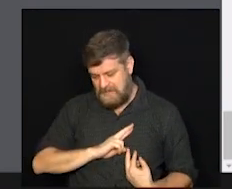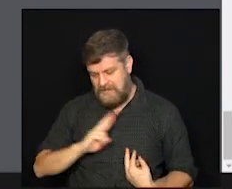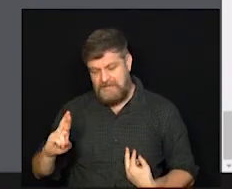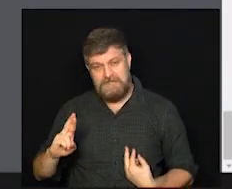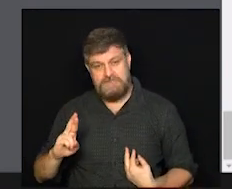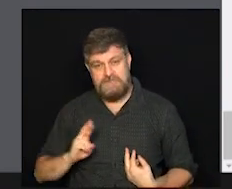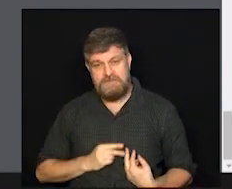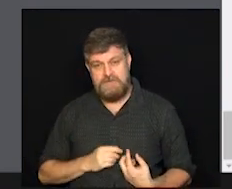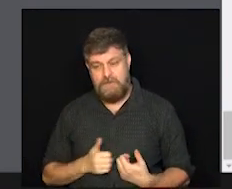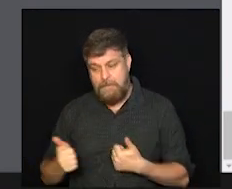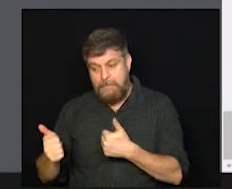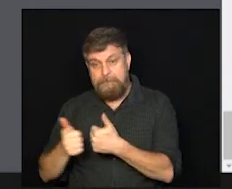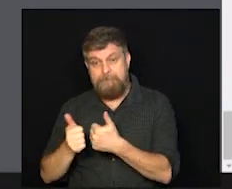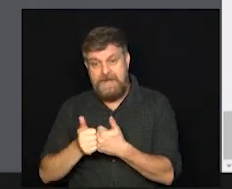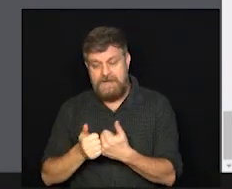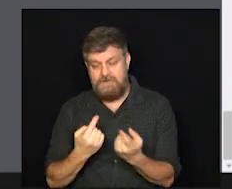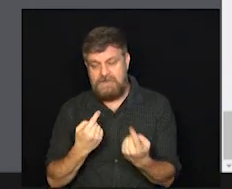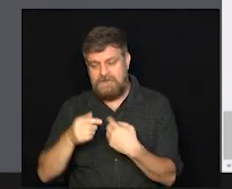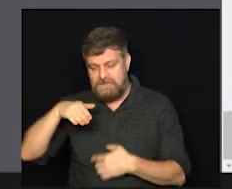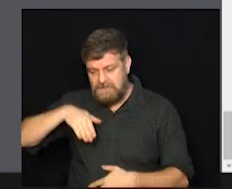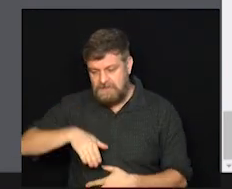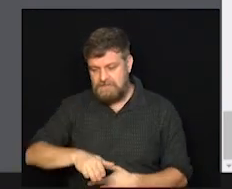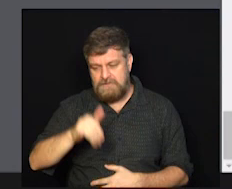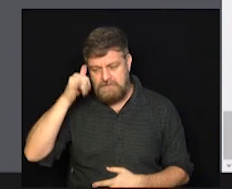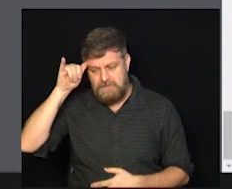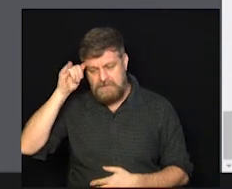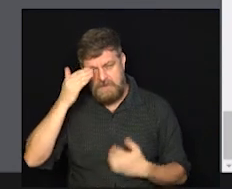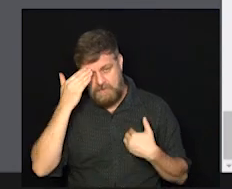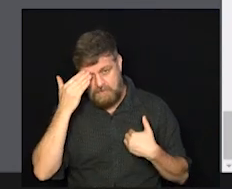margens da John Boyd. Obrigado, minha gente.